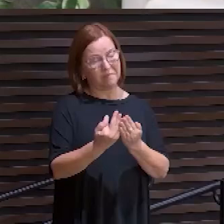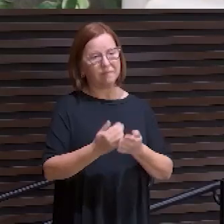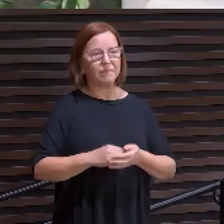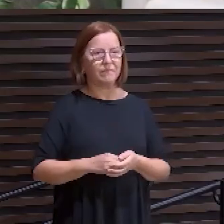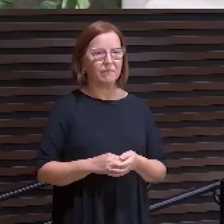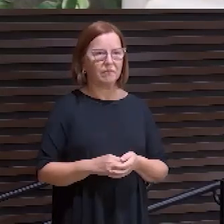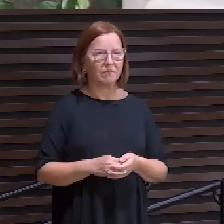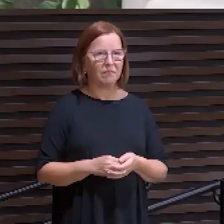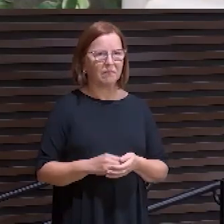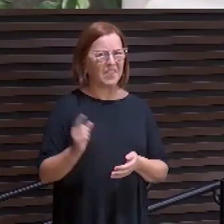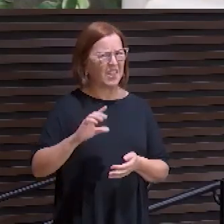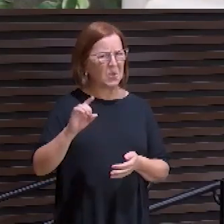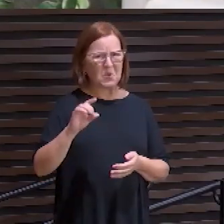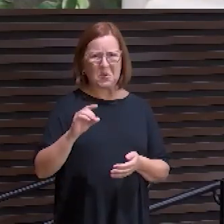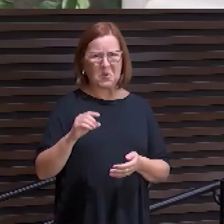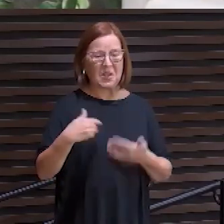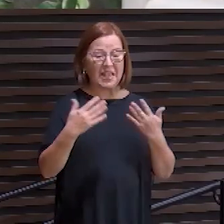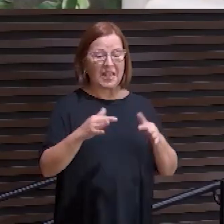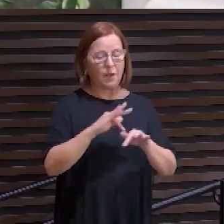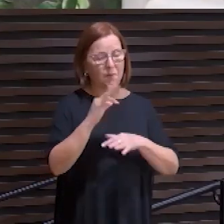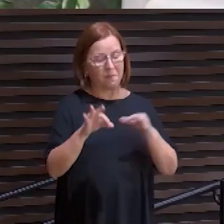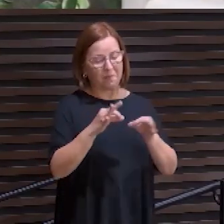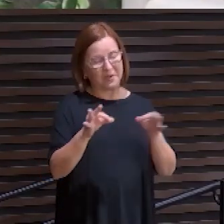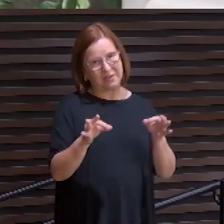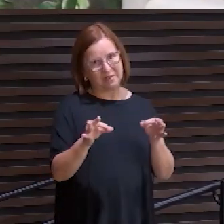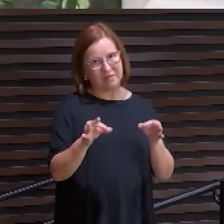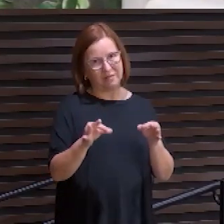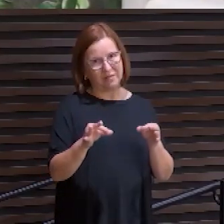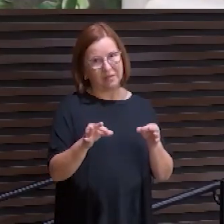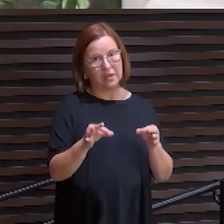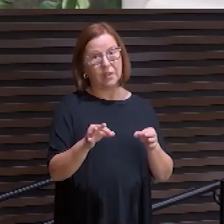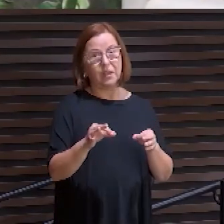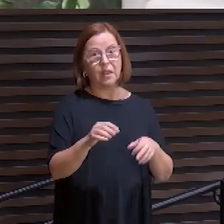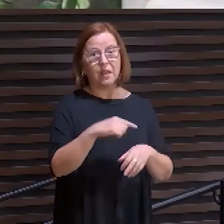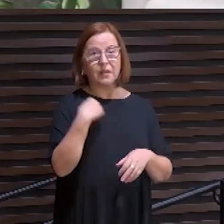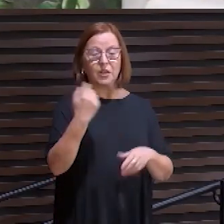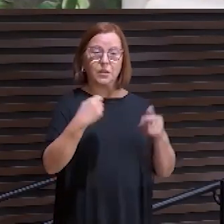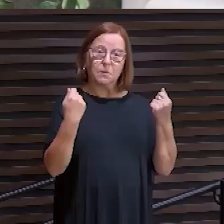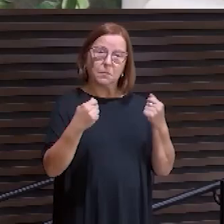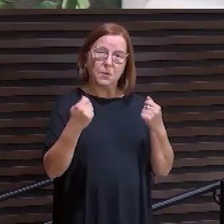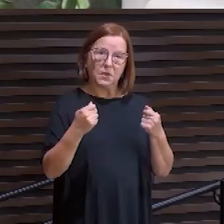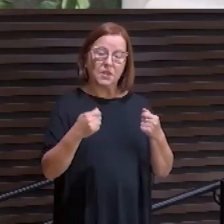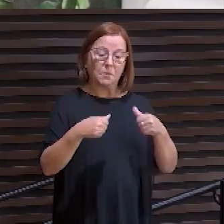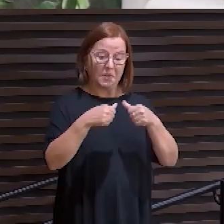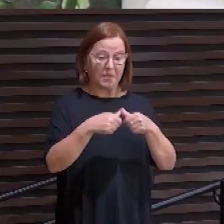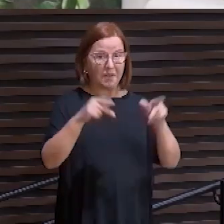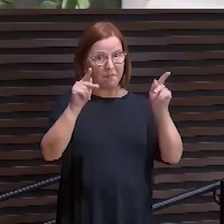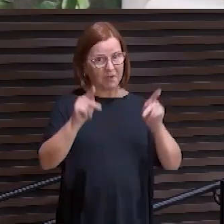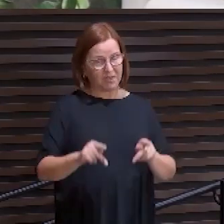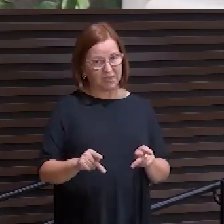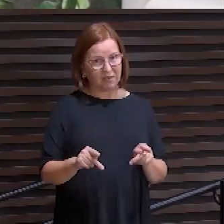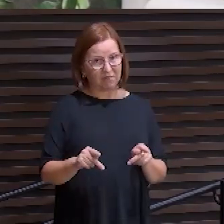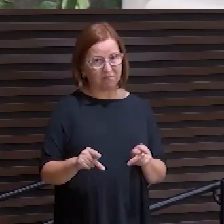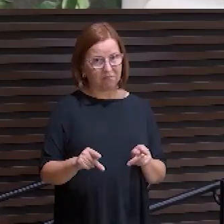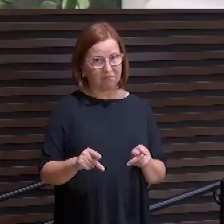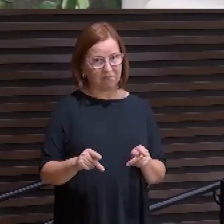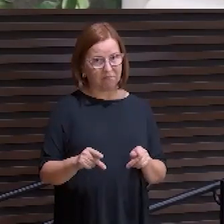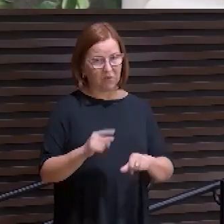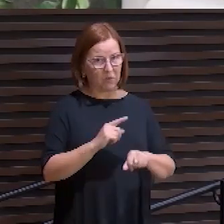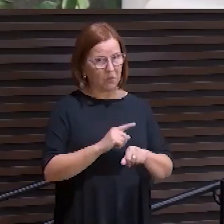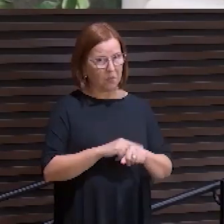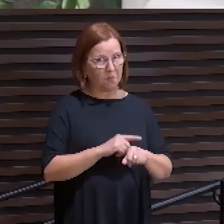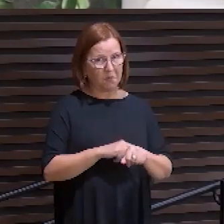darmos presentes, é preciso que nós sejamos presentes nos encontros e desencontros da